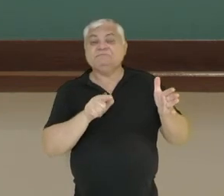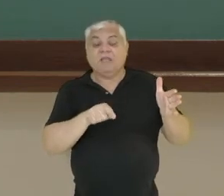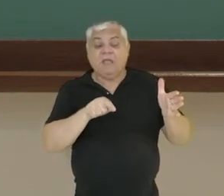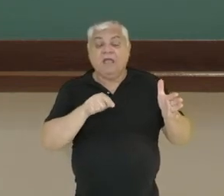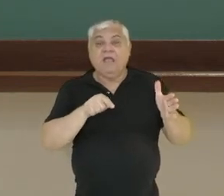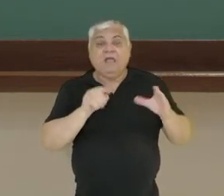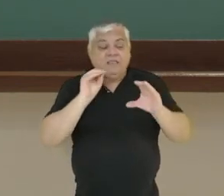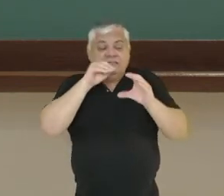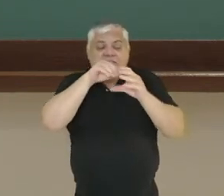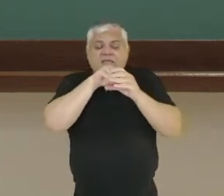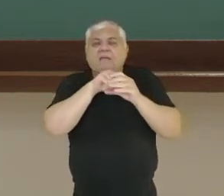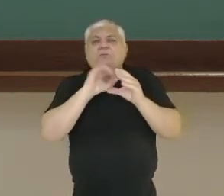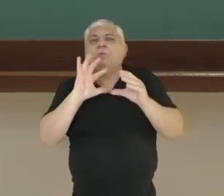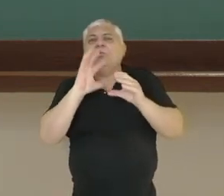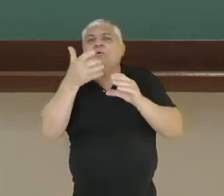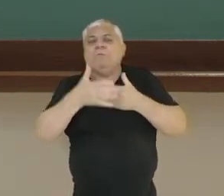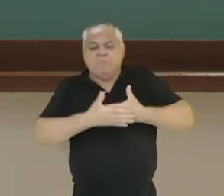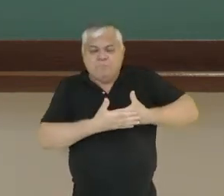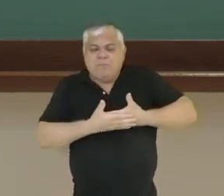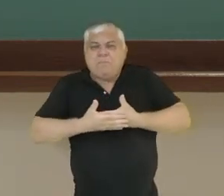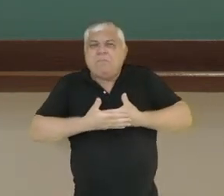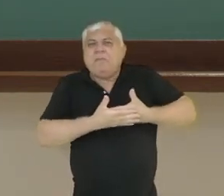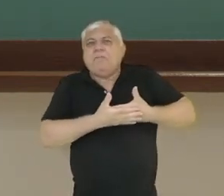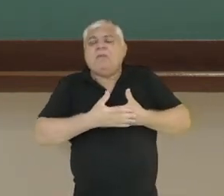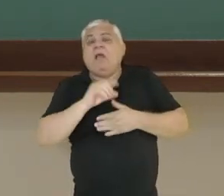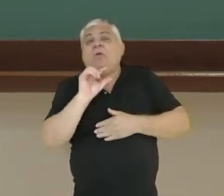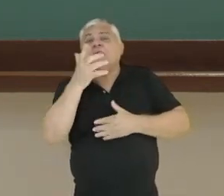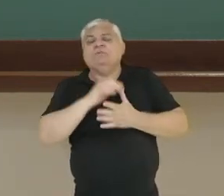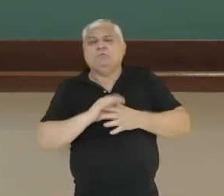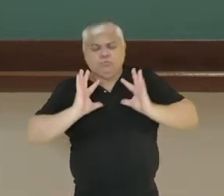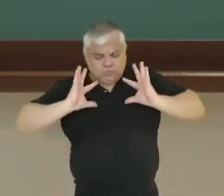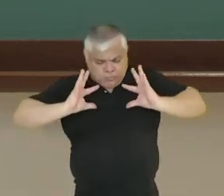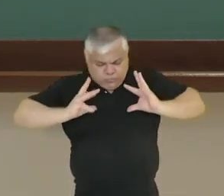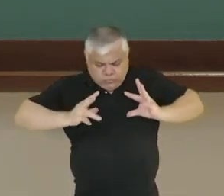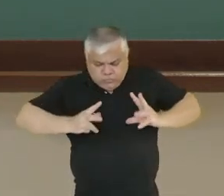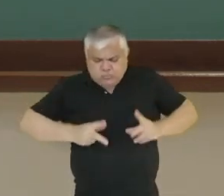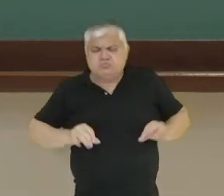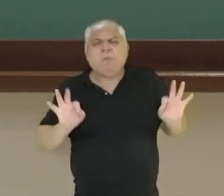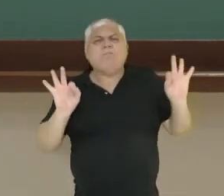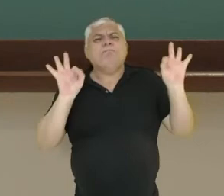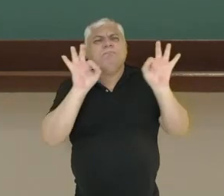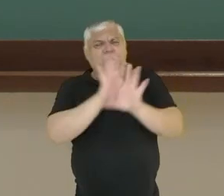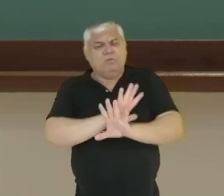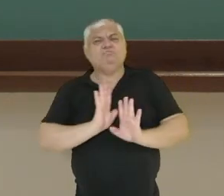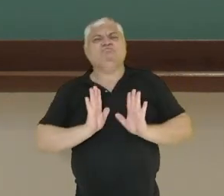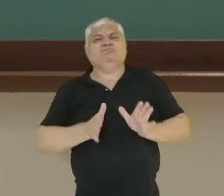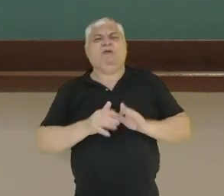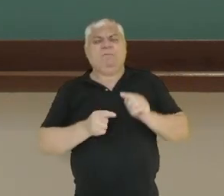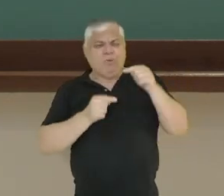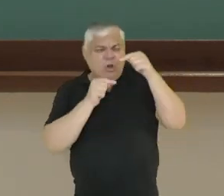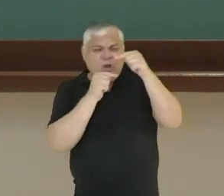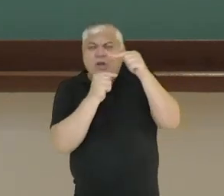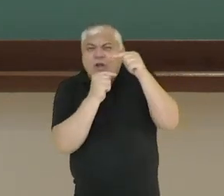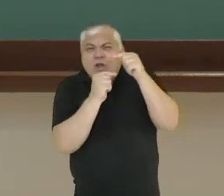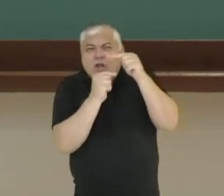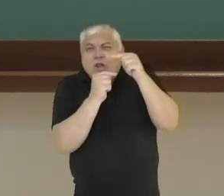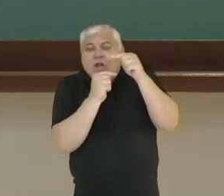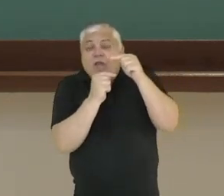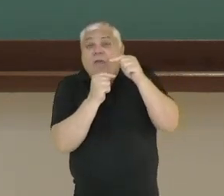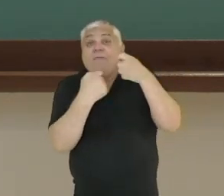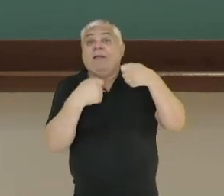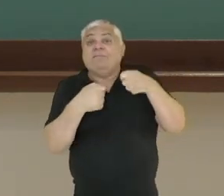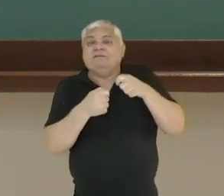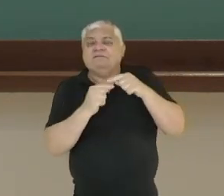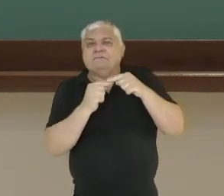está sendo formado? Todos os órgãos, todas as estruturas já foram formadas. Agora vai desenvolver